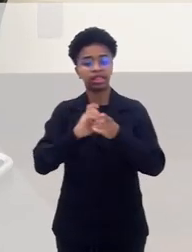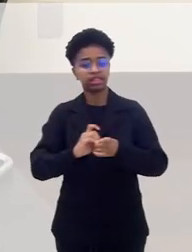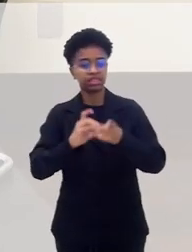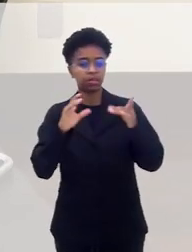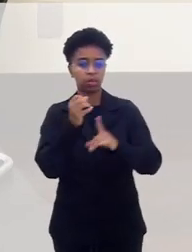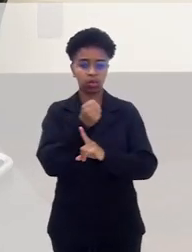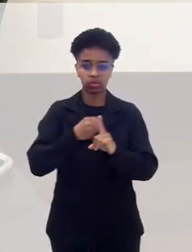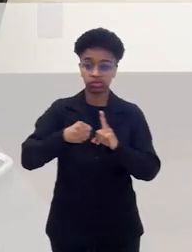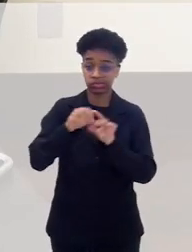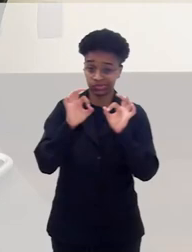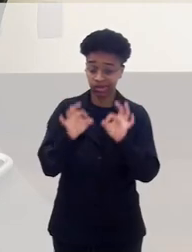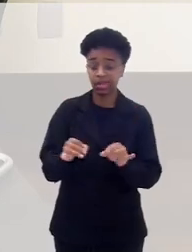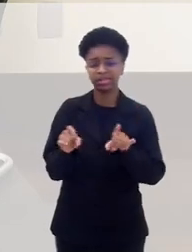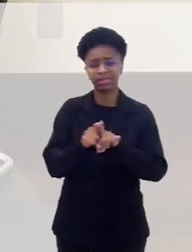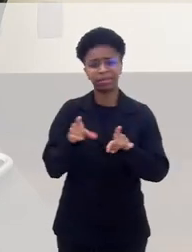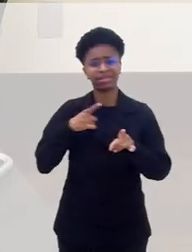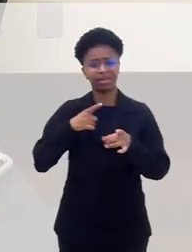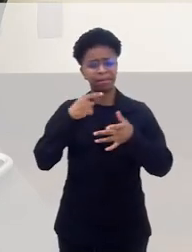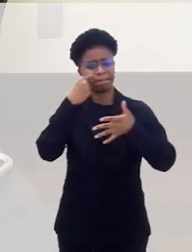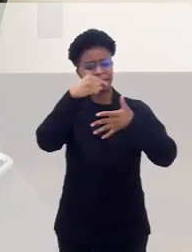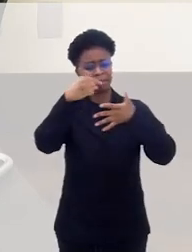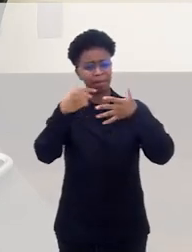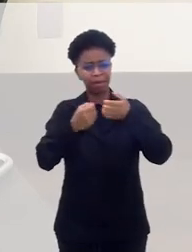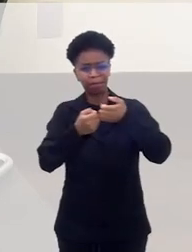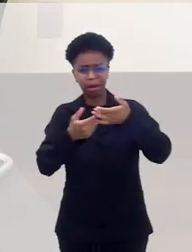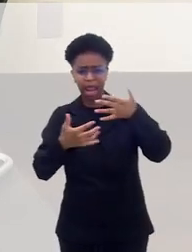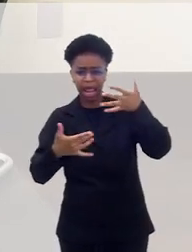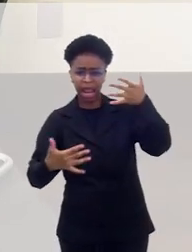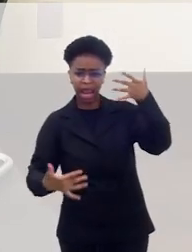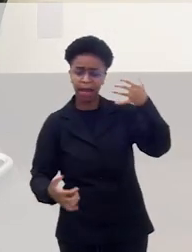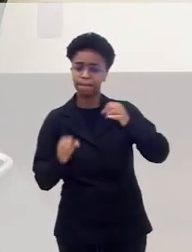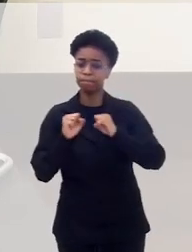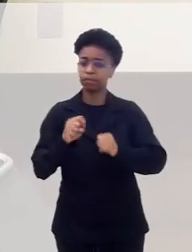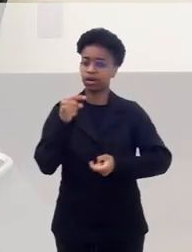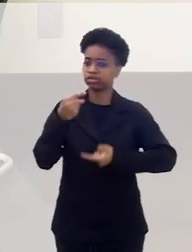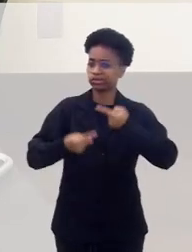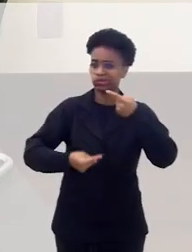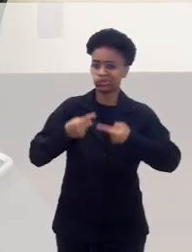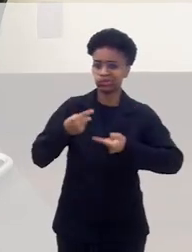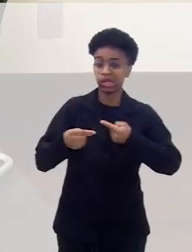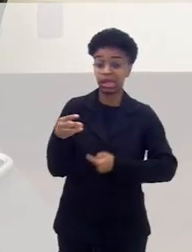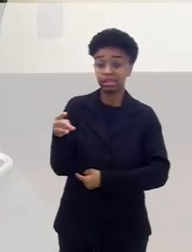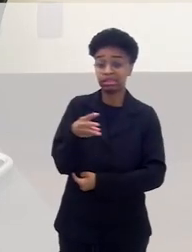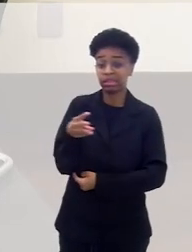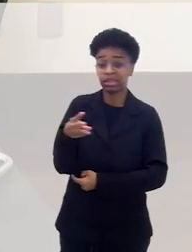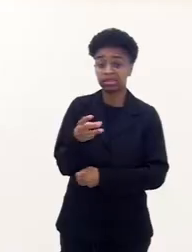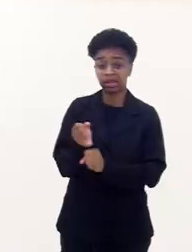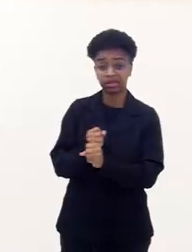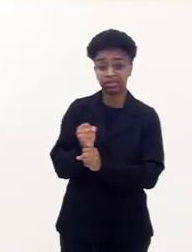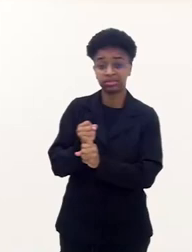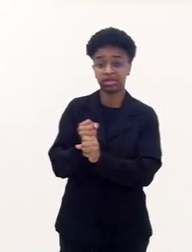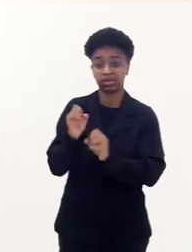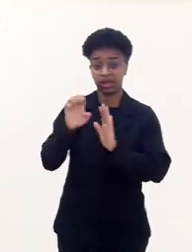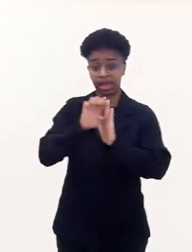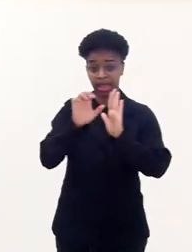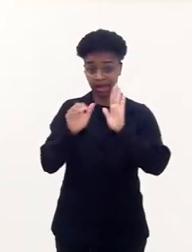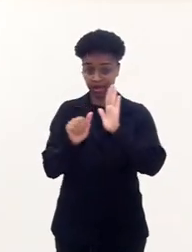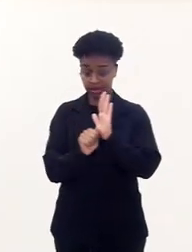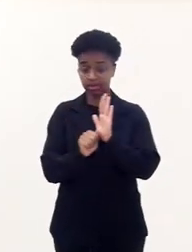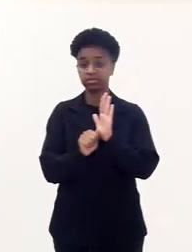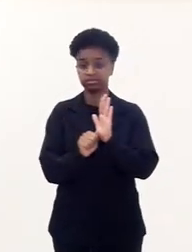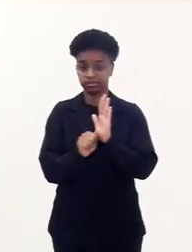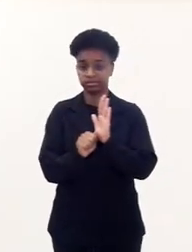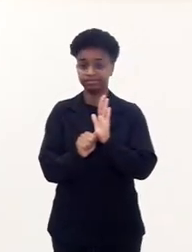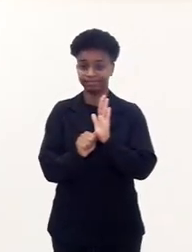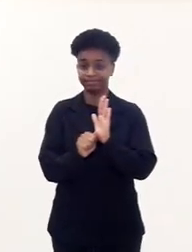social e são tantas questões que nós poderíamos discutir aqui nesses 33 anos do Estatuto da Criança